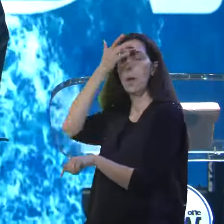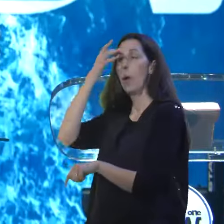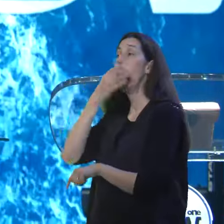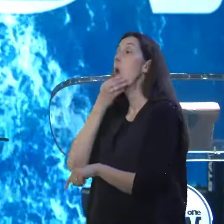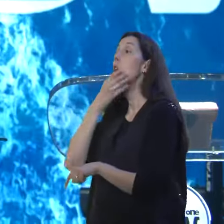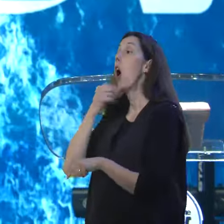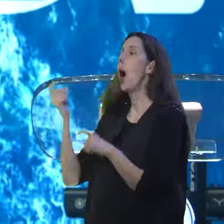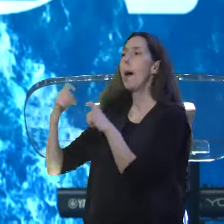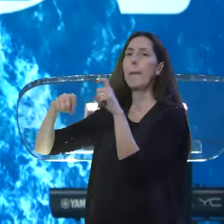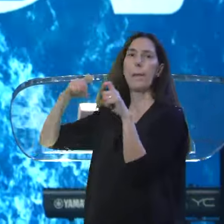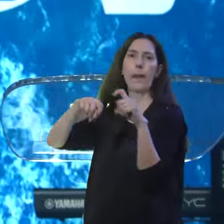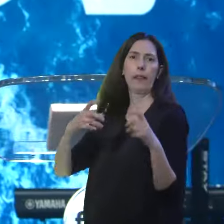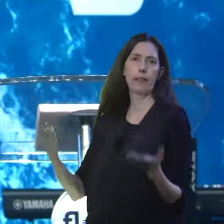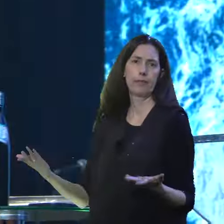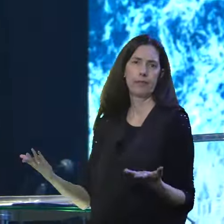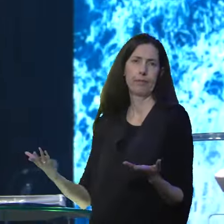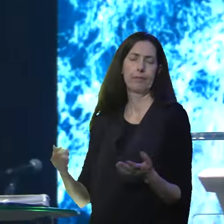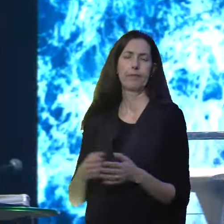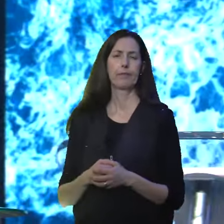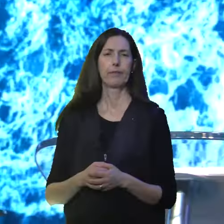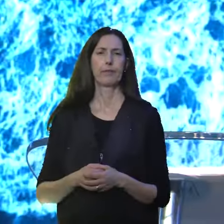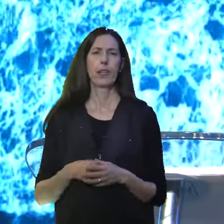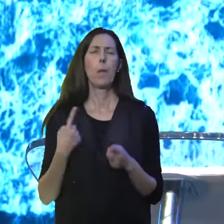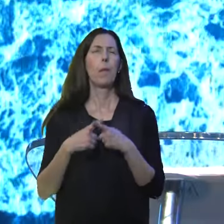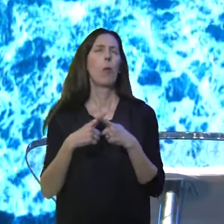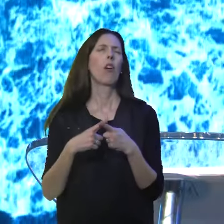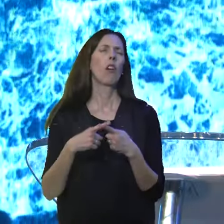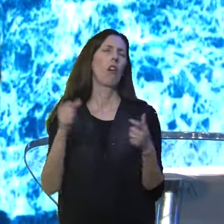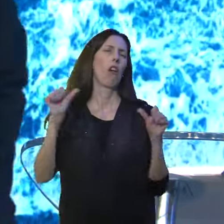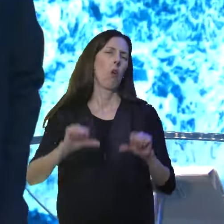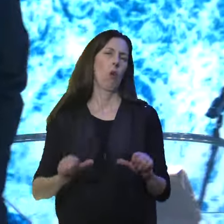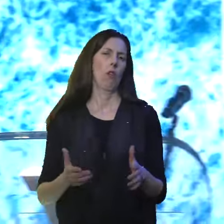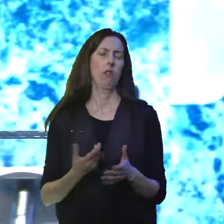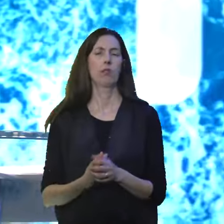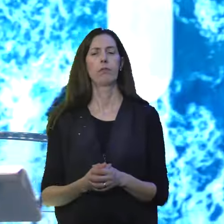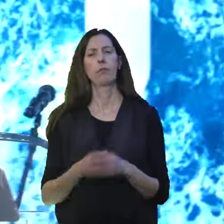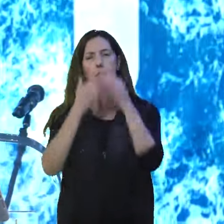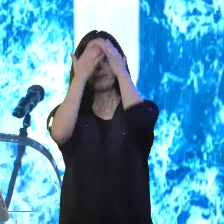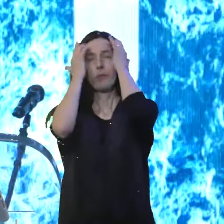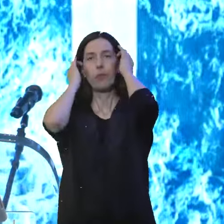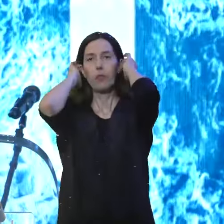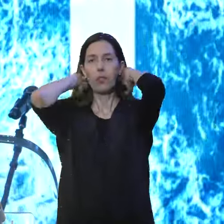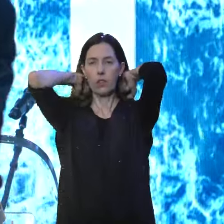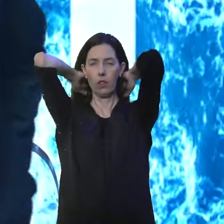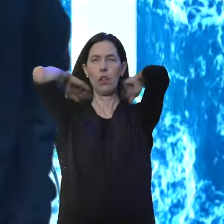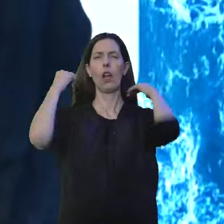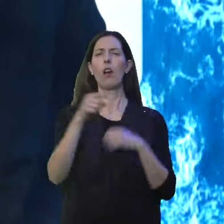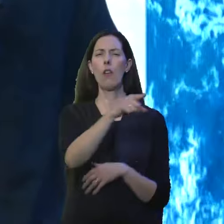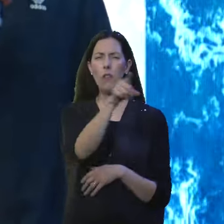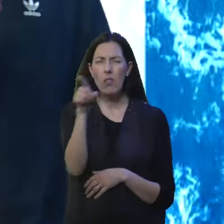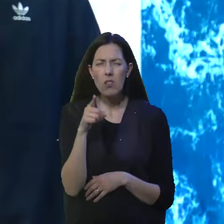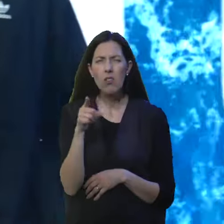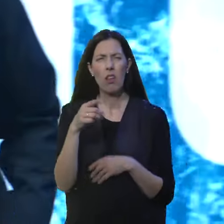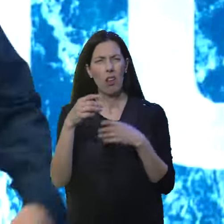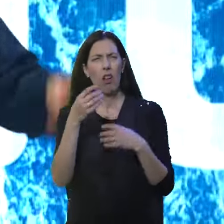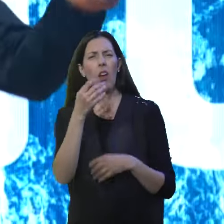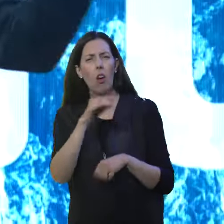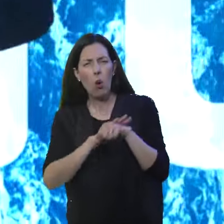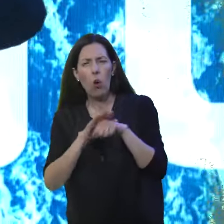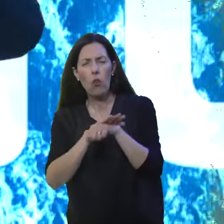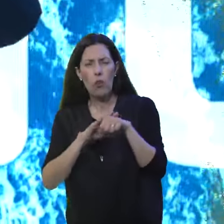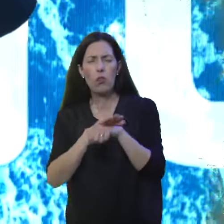E por que isso é ruim? Primeira coisa, você já conversou com uma criança ou com um adolescente que